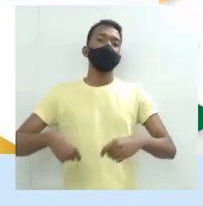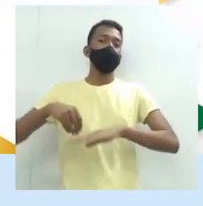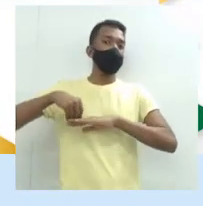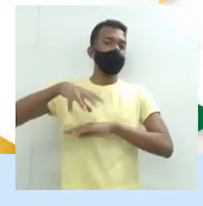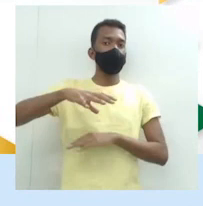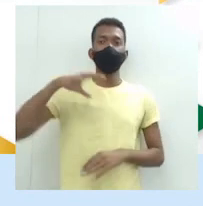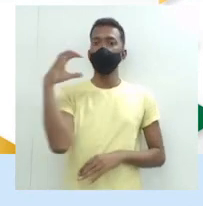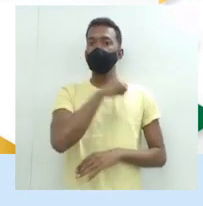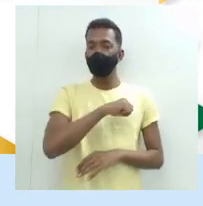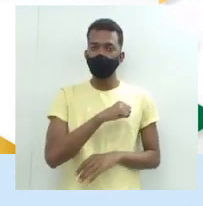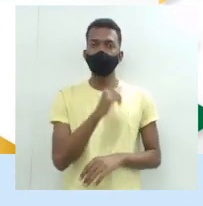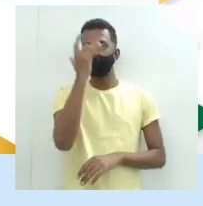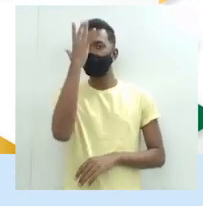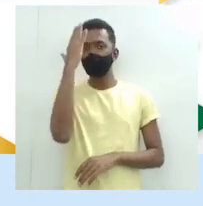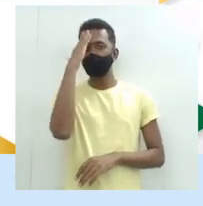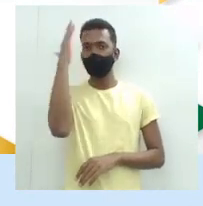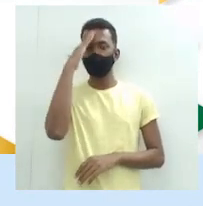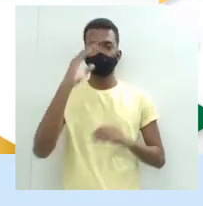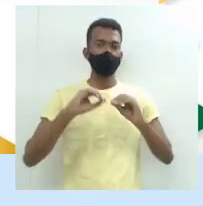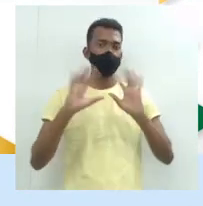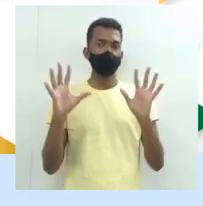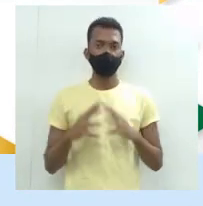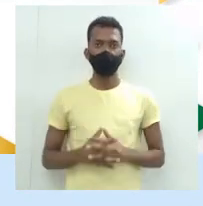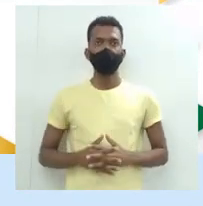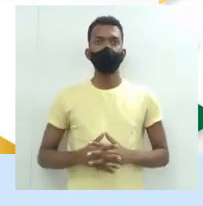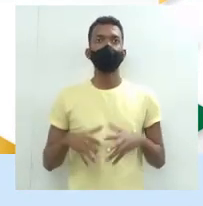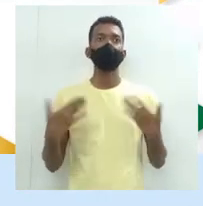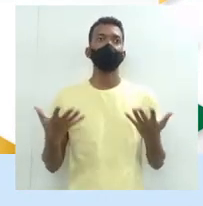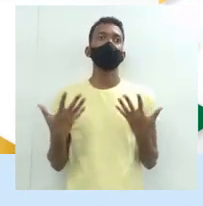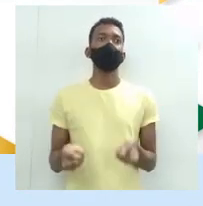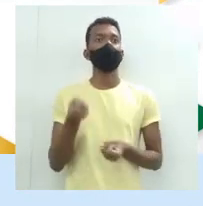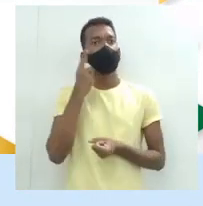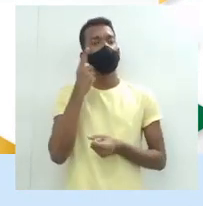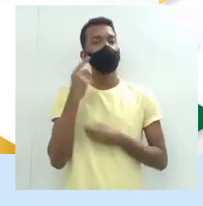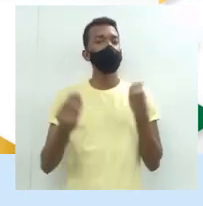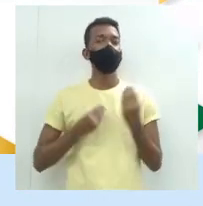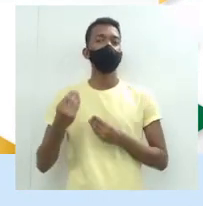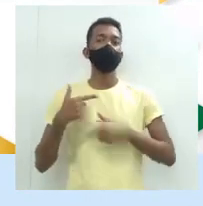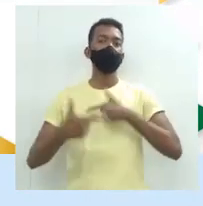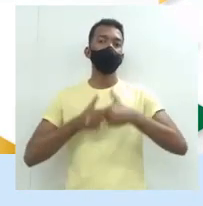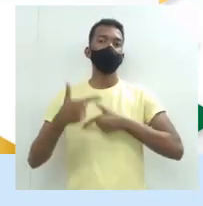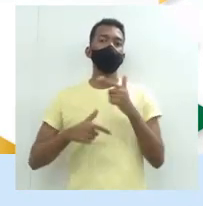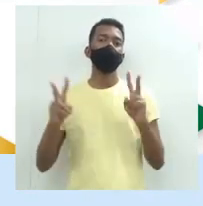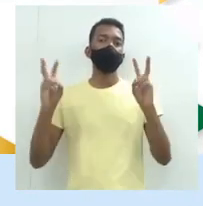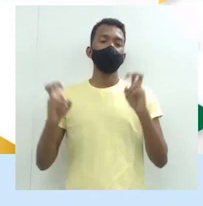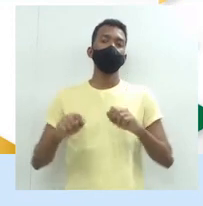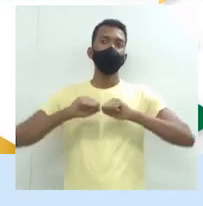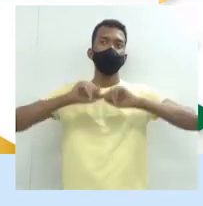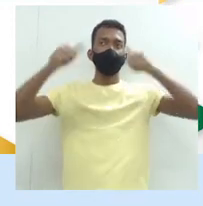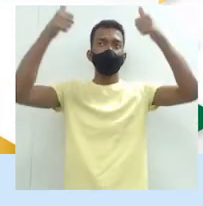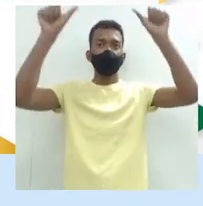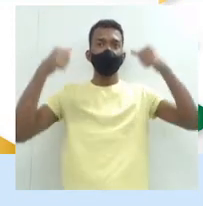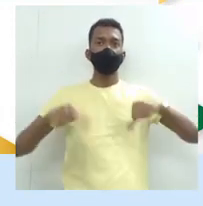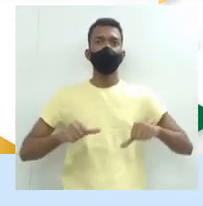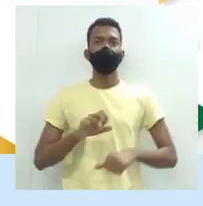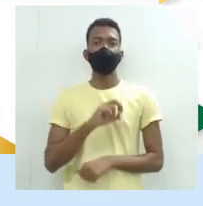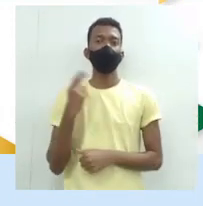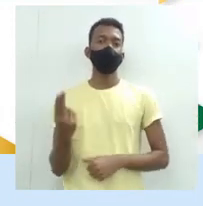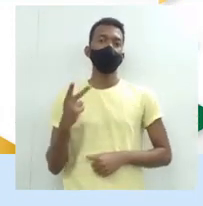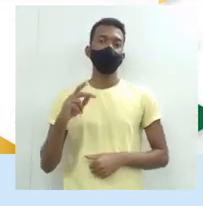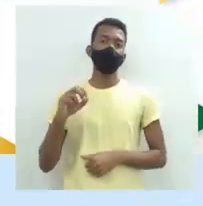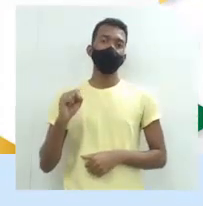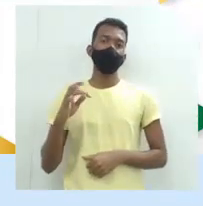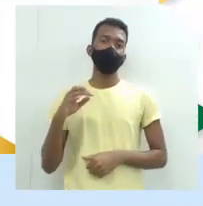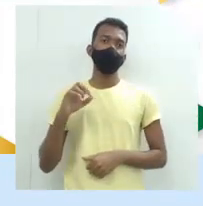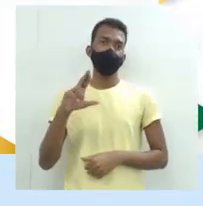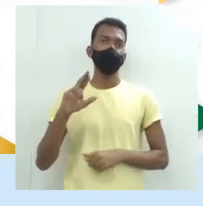rápida, fácil de entender, ok? Então, vamos ver como isso funciona em relação a cartazes ou pôster feitos na